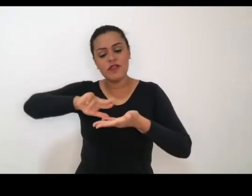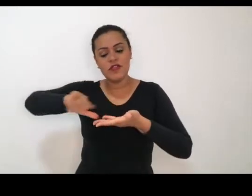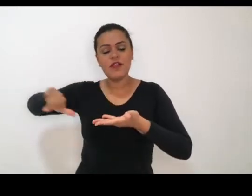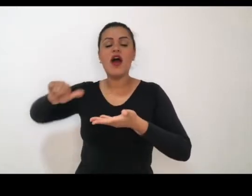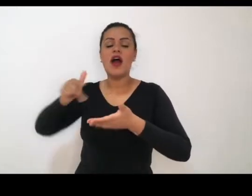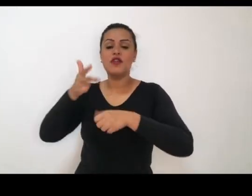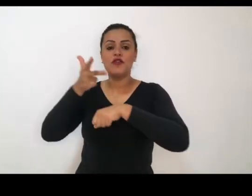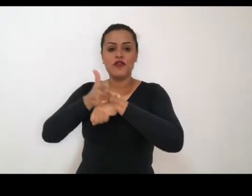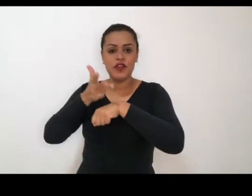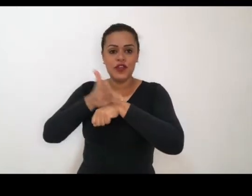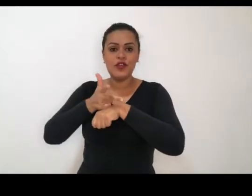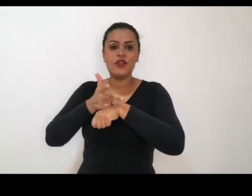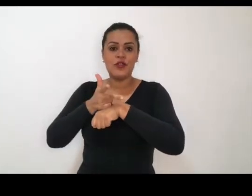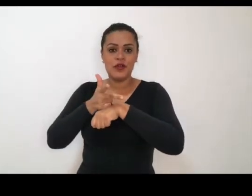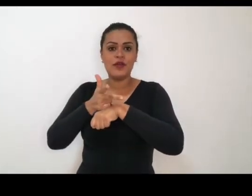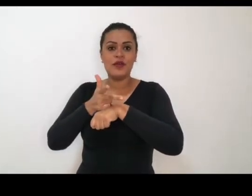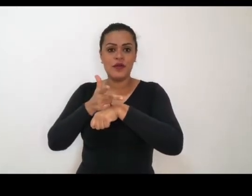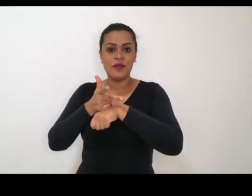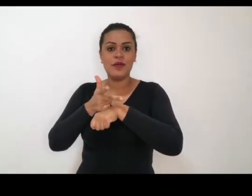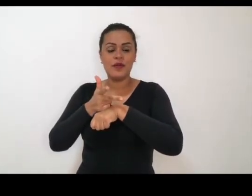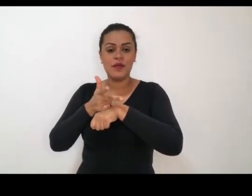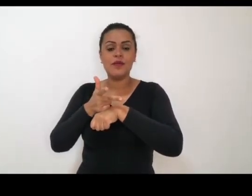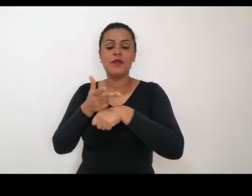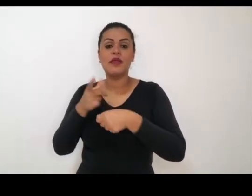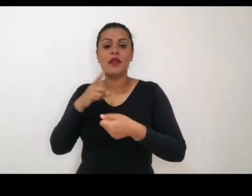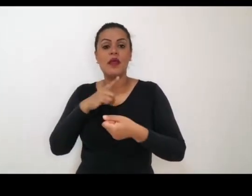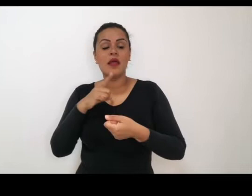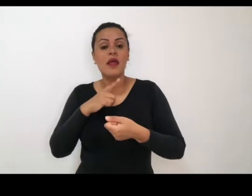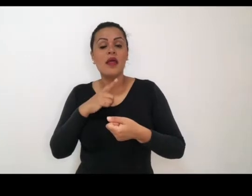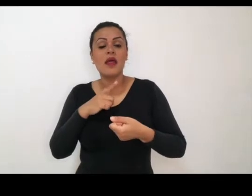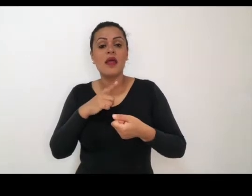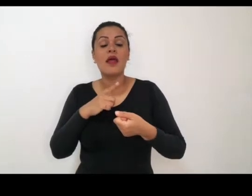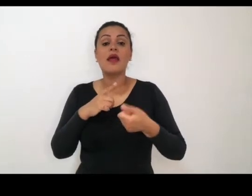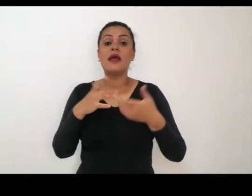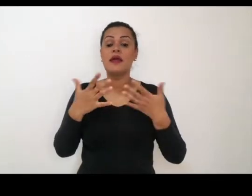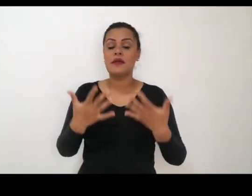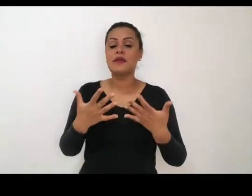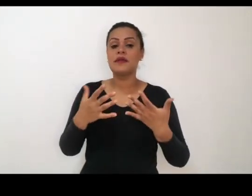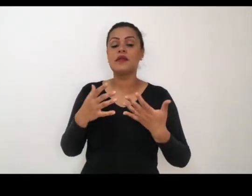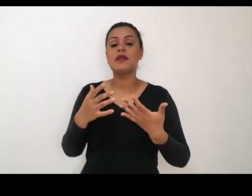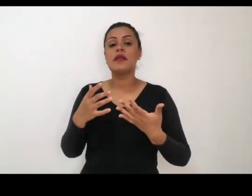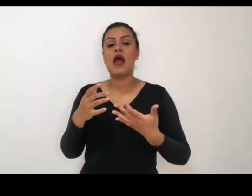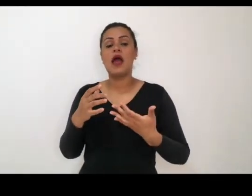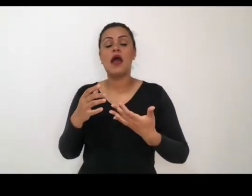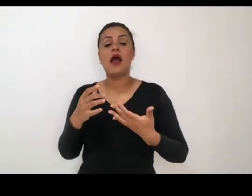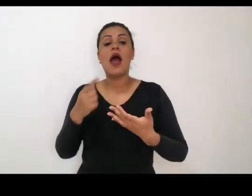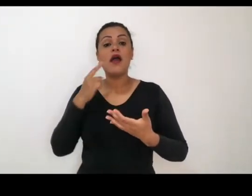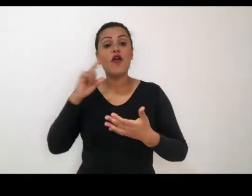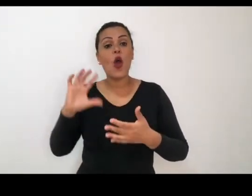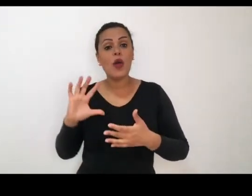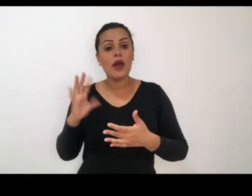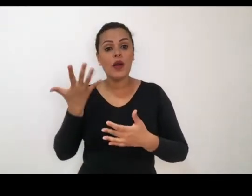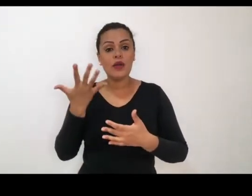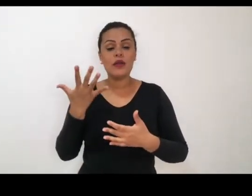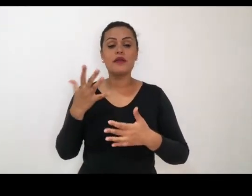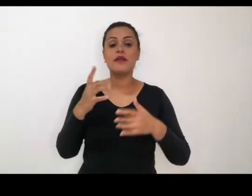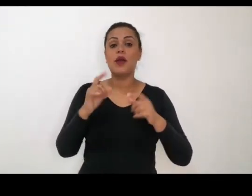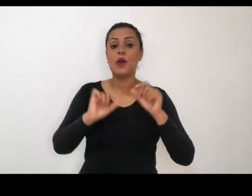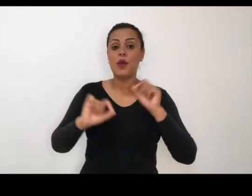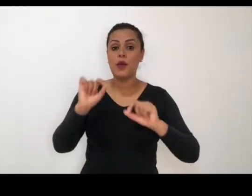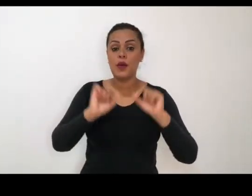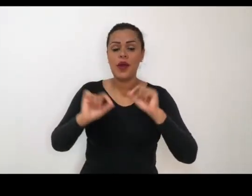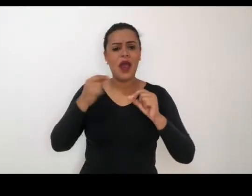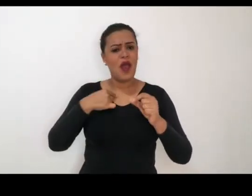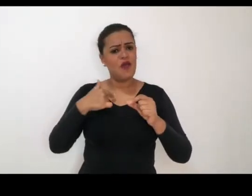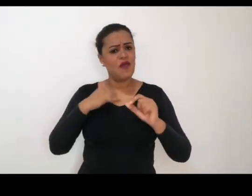Sony. E aí, o que aconteceu é que eu fui me envolvendo com isso, nessa pirataria de